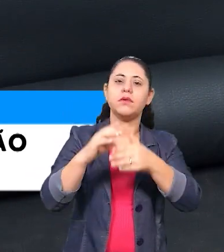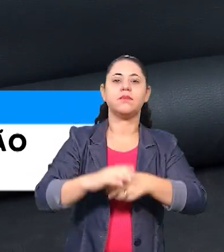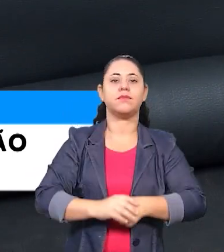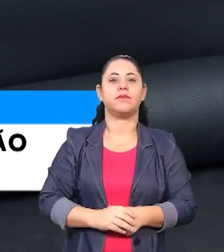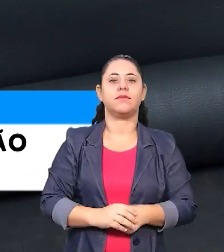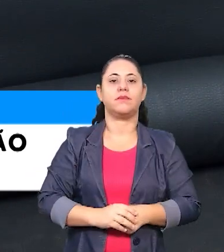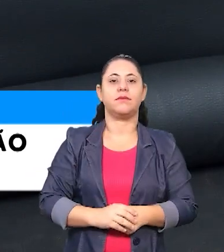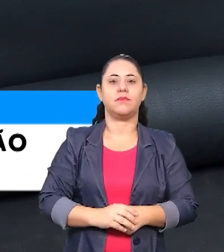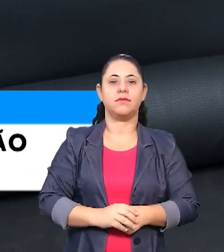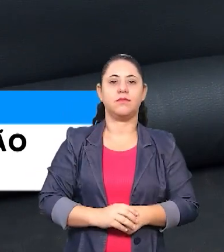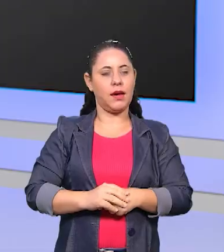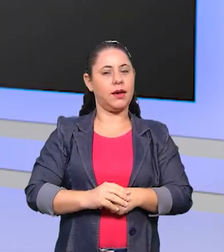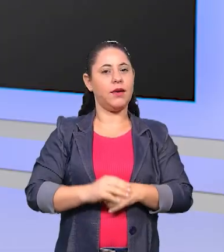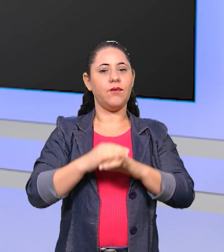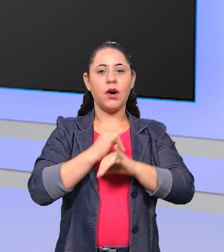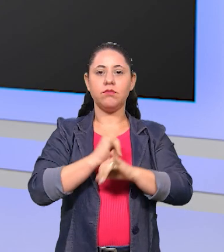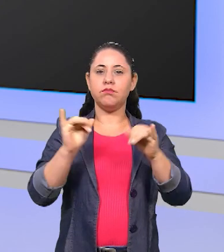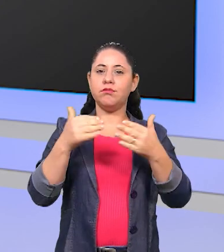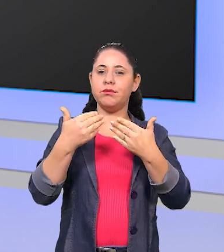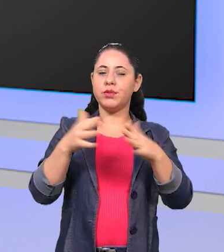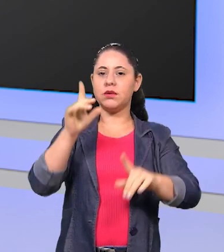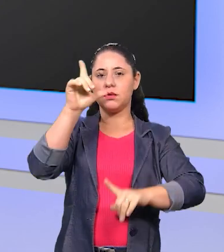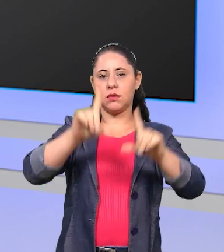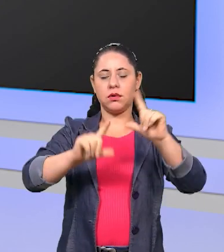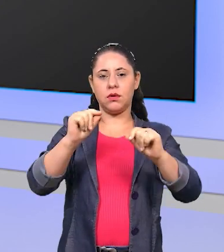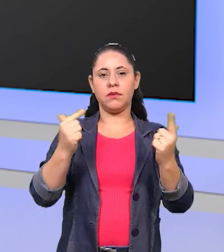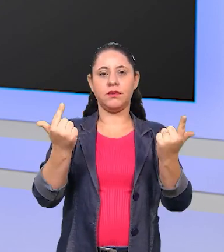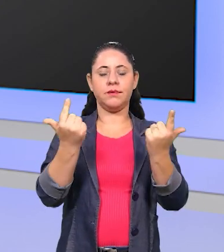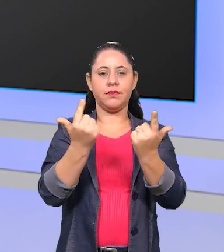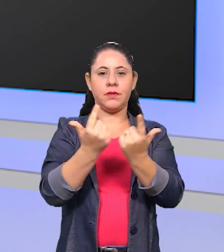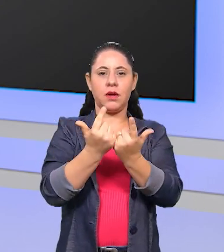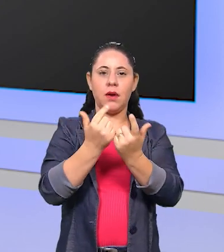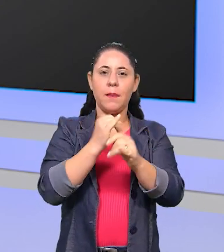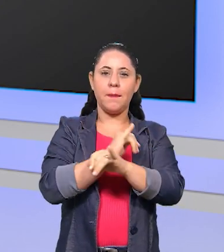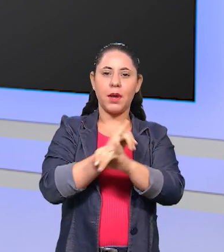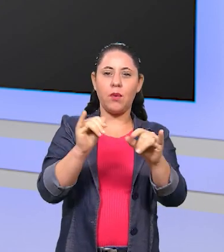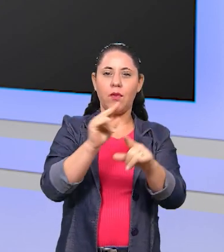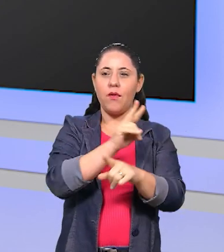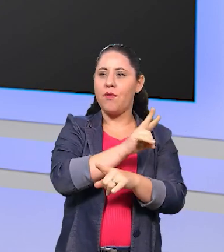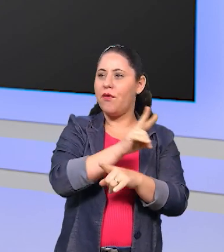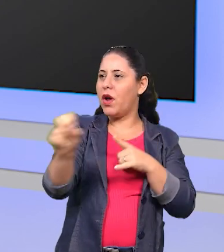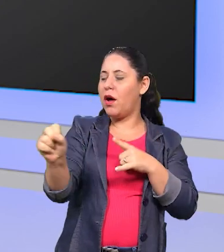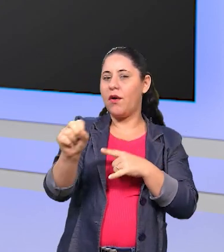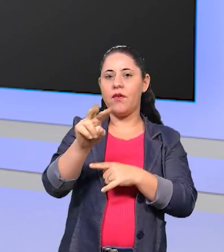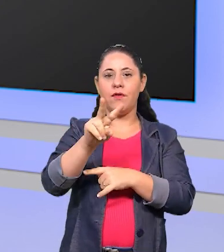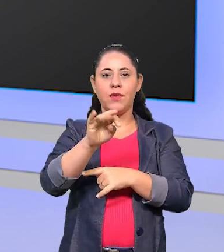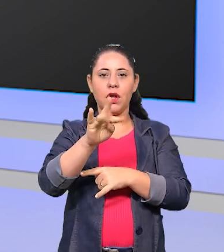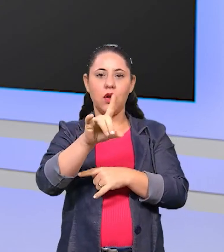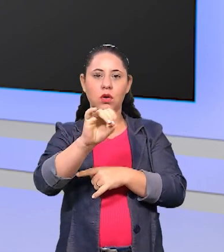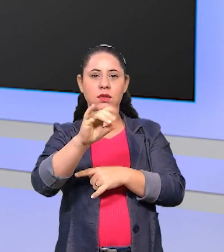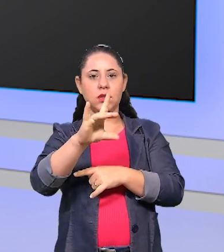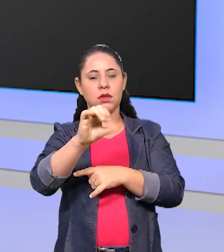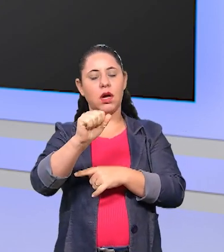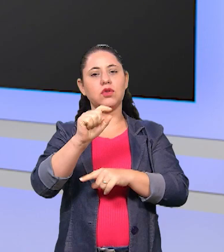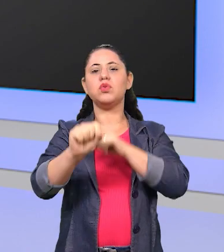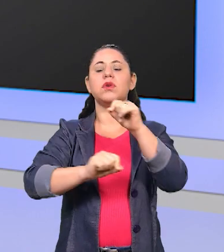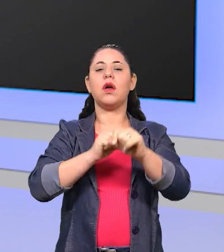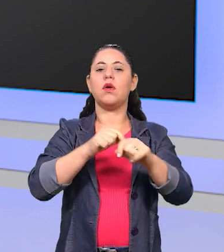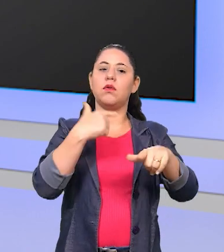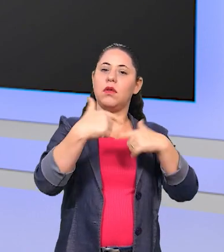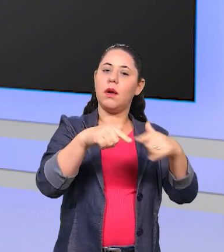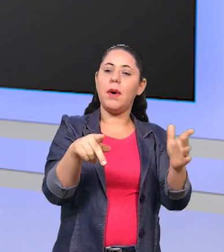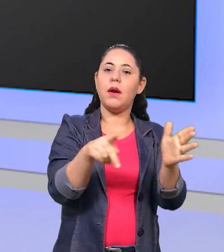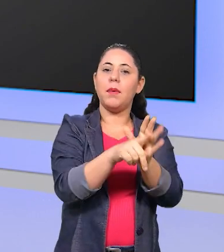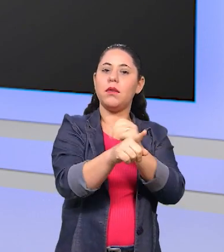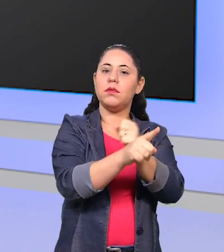com poucas páginas. Estreia na programação da TV Alemes o programa Velocidade, que aborda